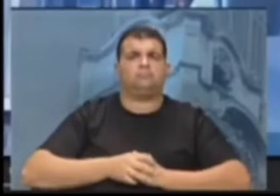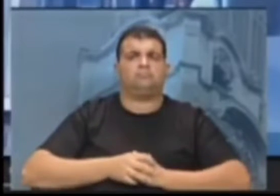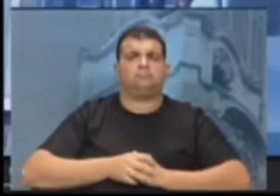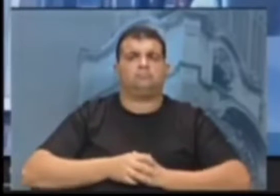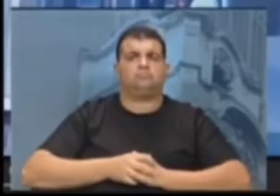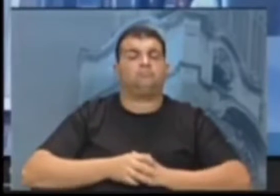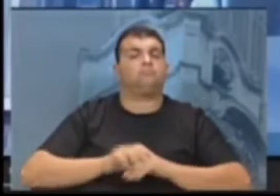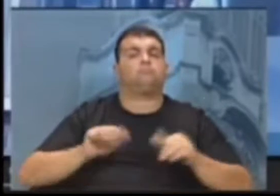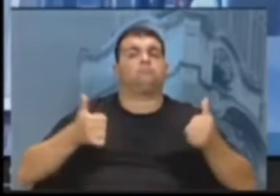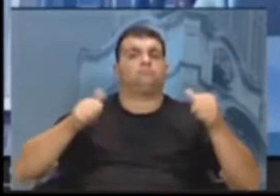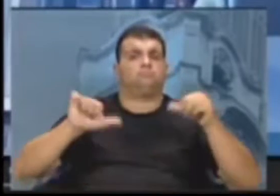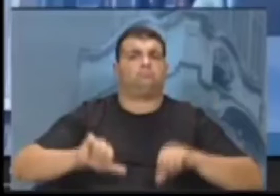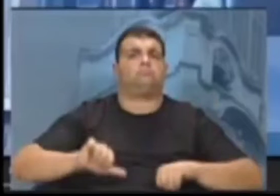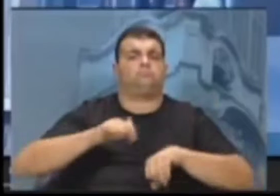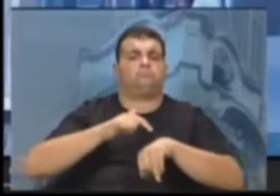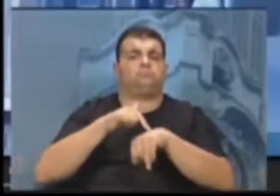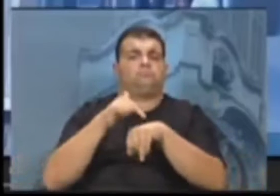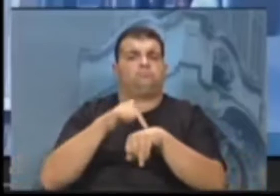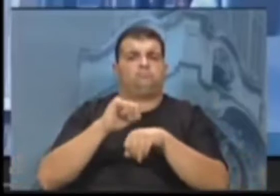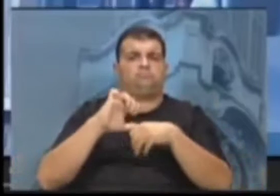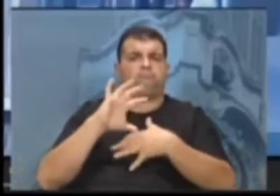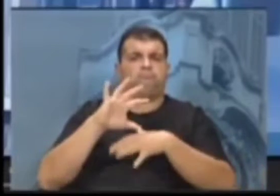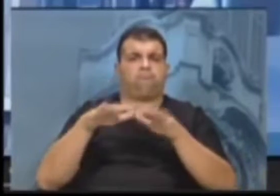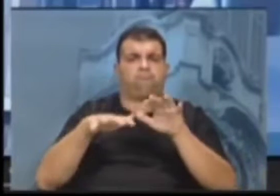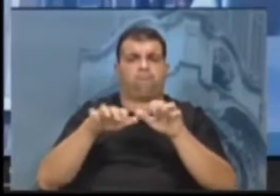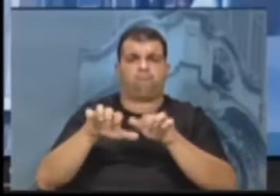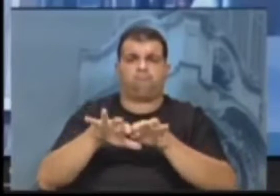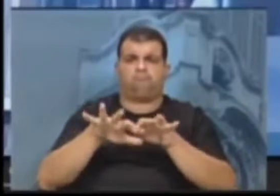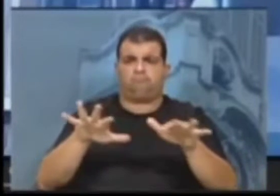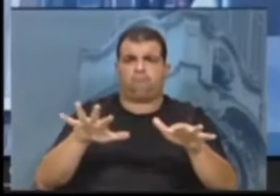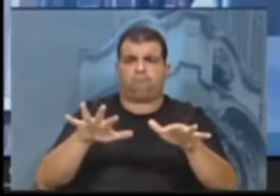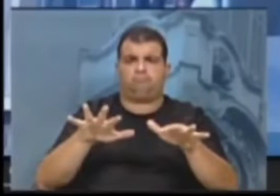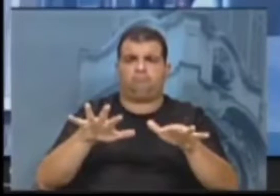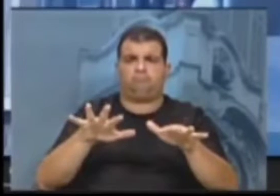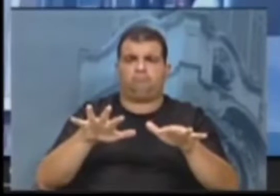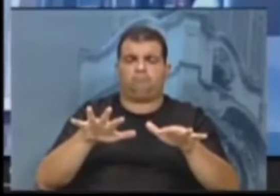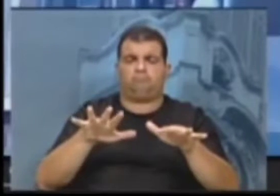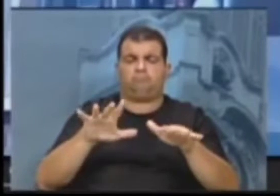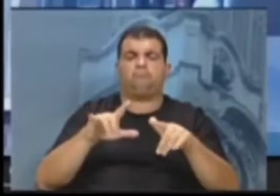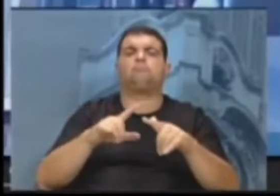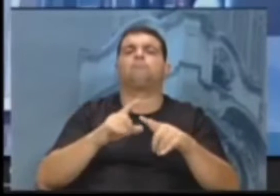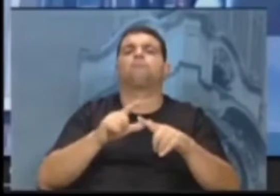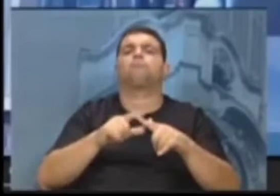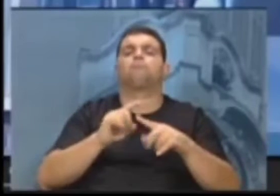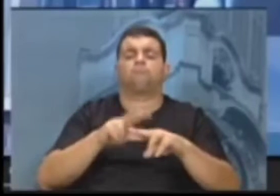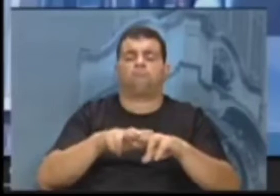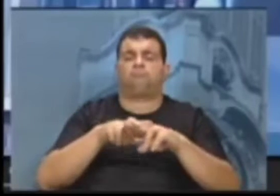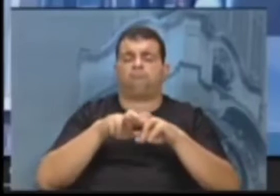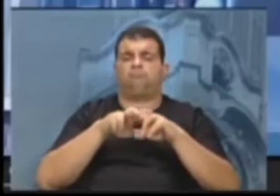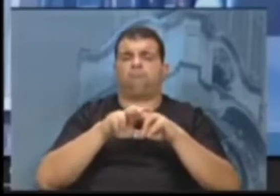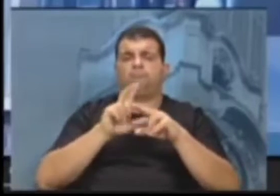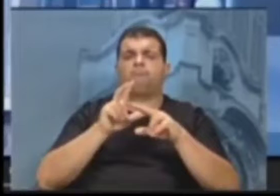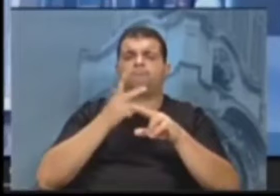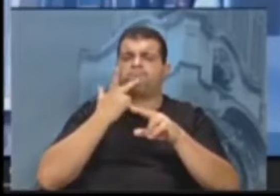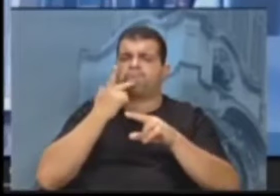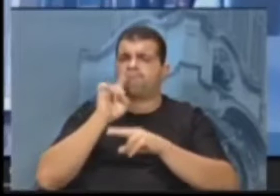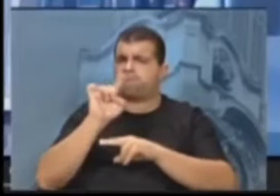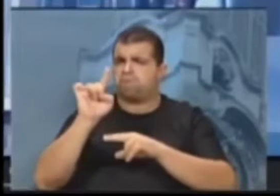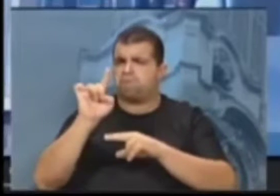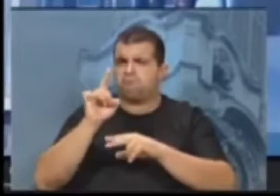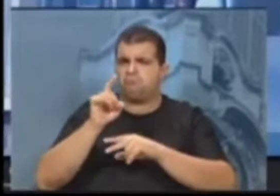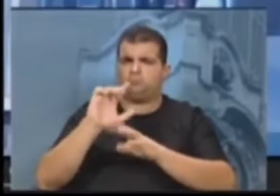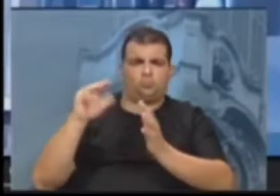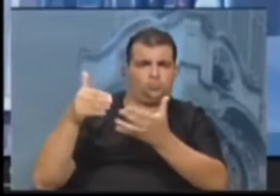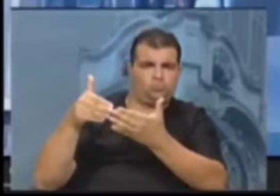o pior momento da pandemia algumas semanas atrás, justamente pelo nosso negacionismo e pela forma como a prefeitura também lidou com